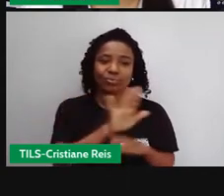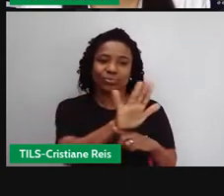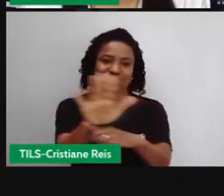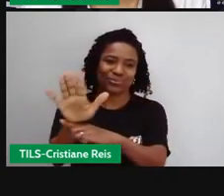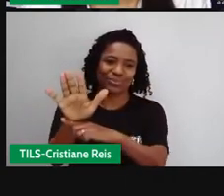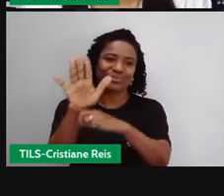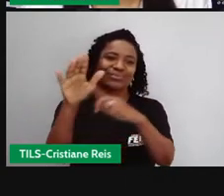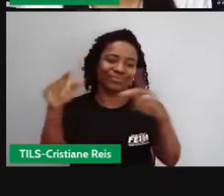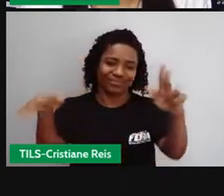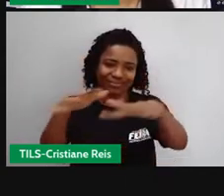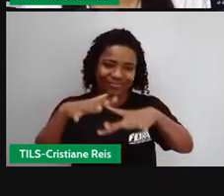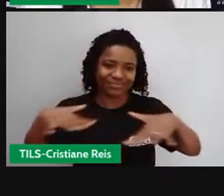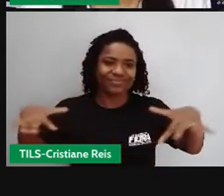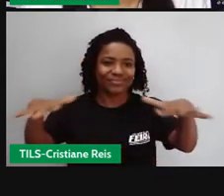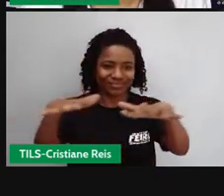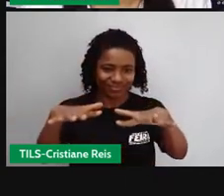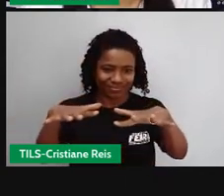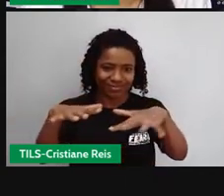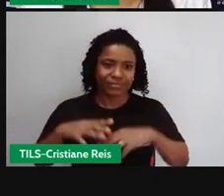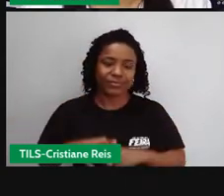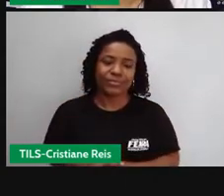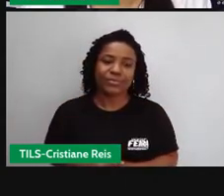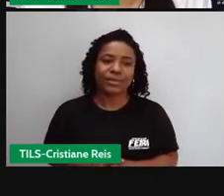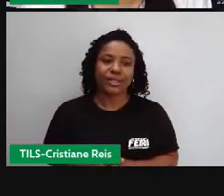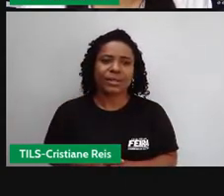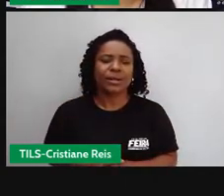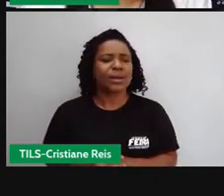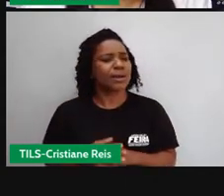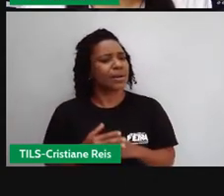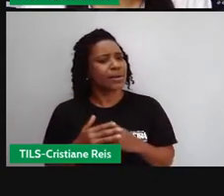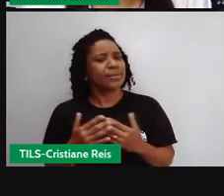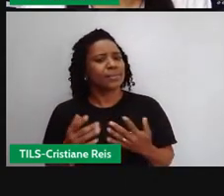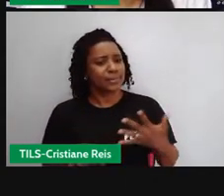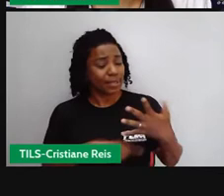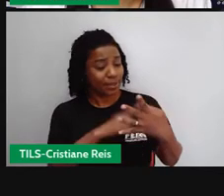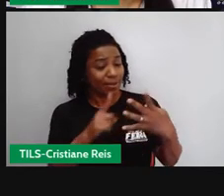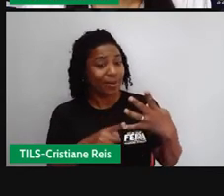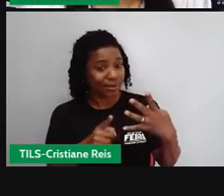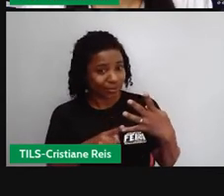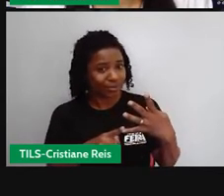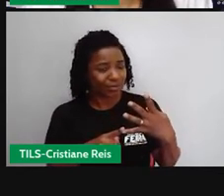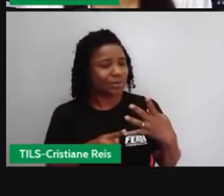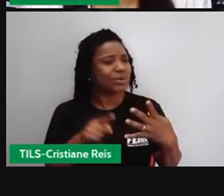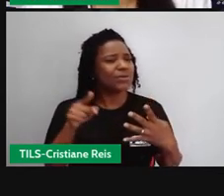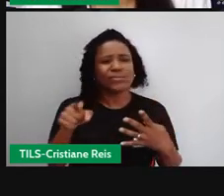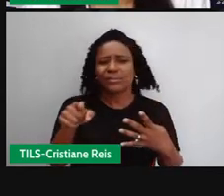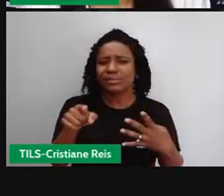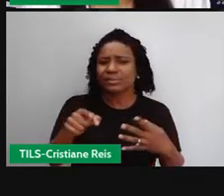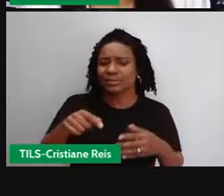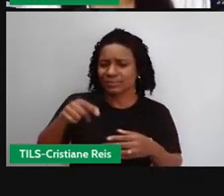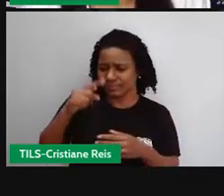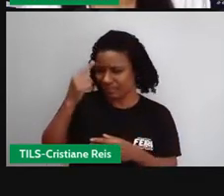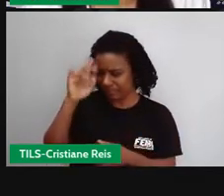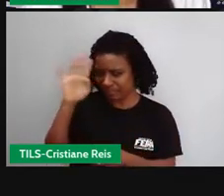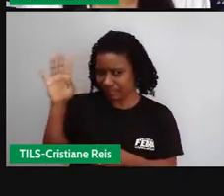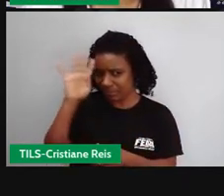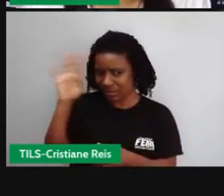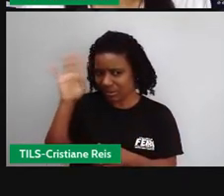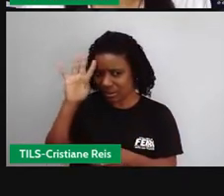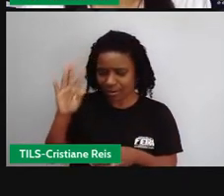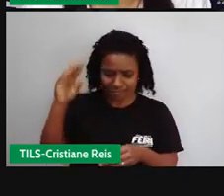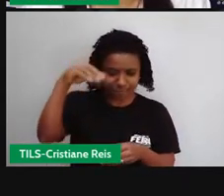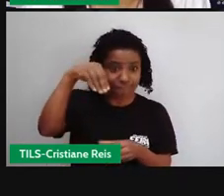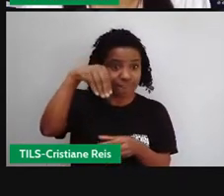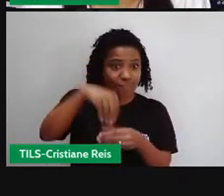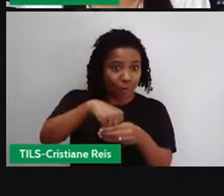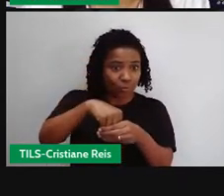E aí, o que é que você pensa sobre o voto obrigatório? A gente já viu aí em algumas situações,